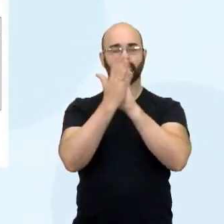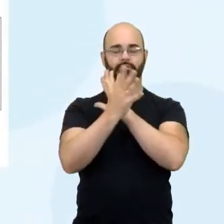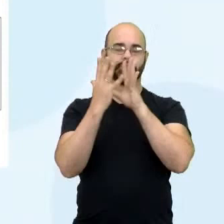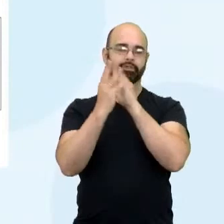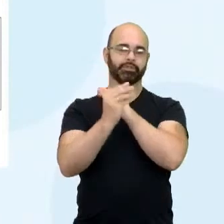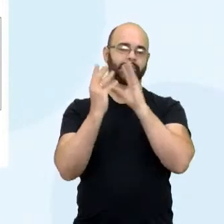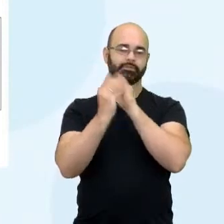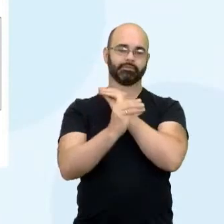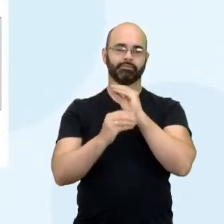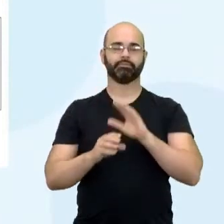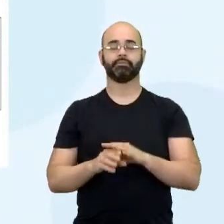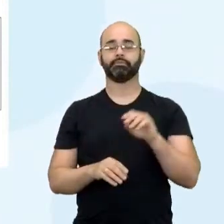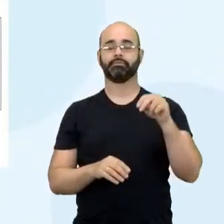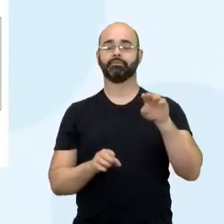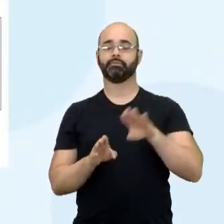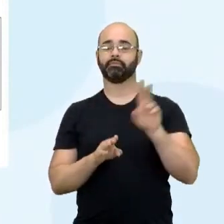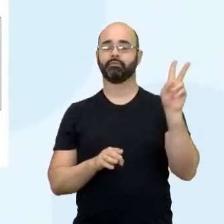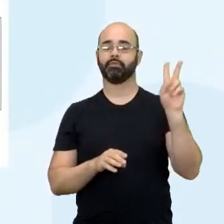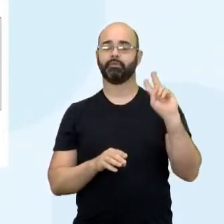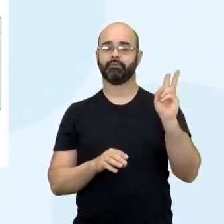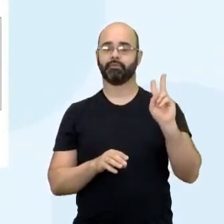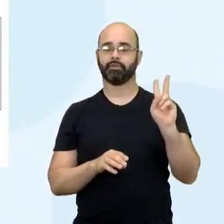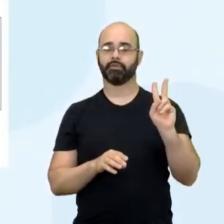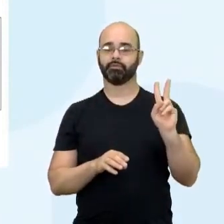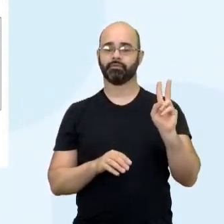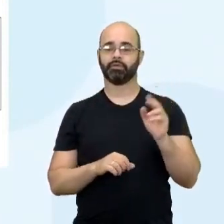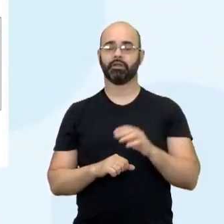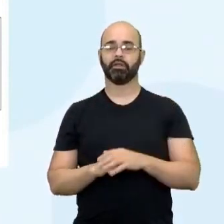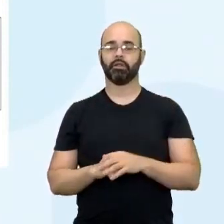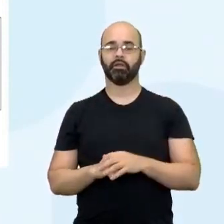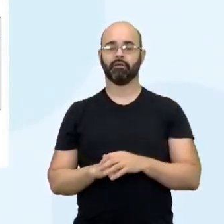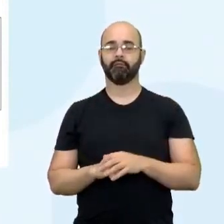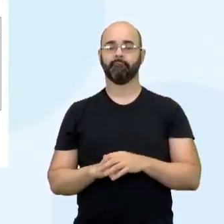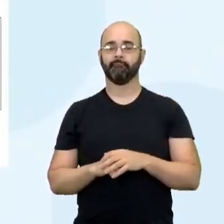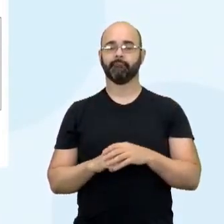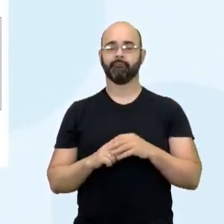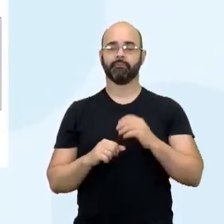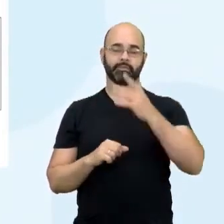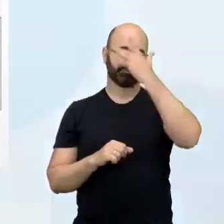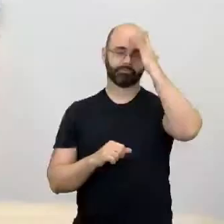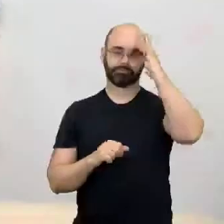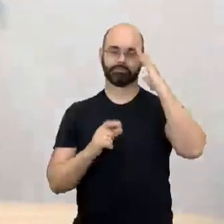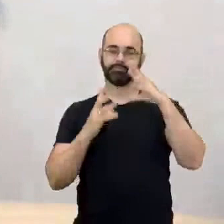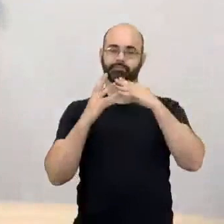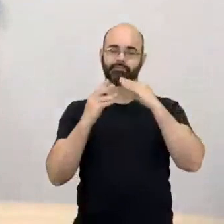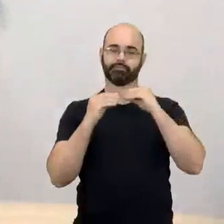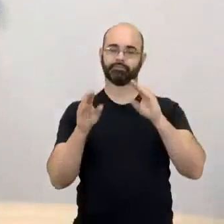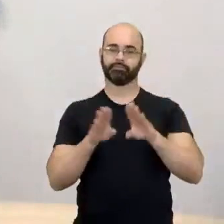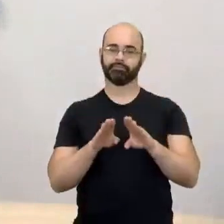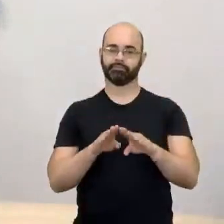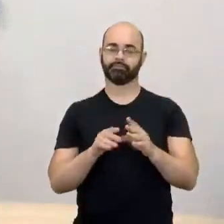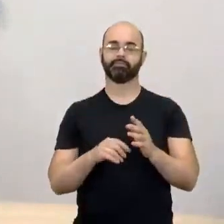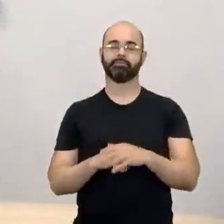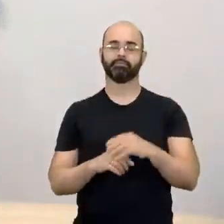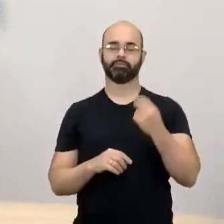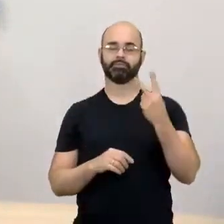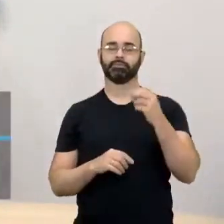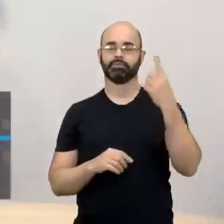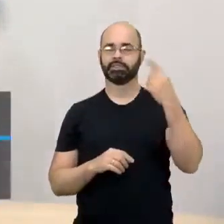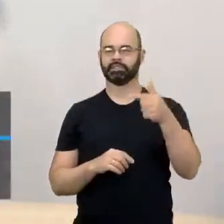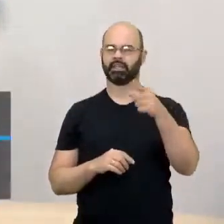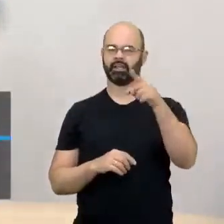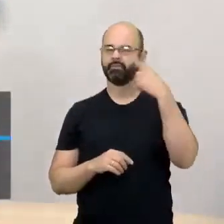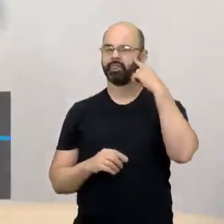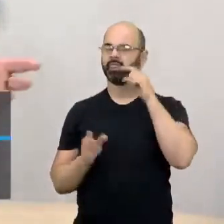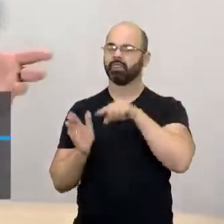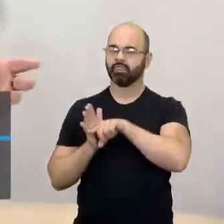para a Venezuela, que também tem um contingente alto de refugiados. Certo? Isso é dados de 2017, depois vocês podem